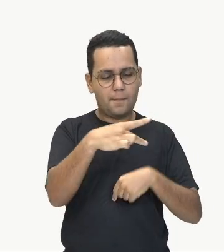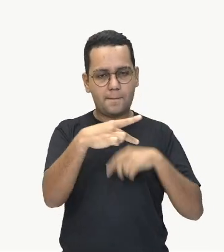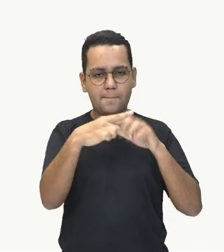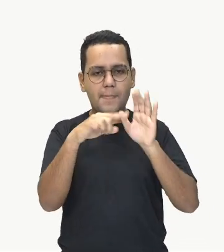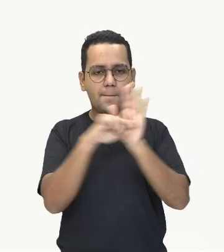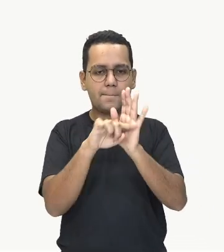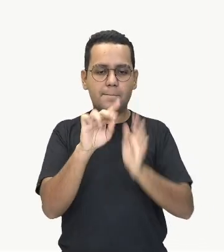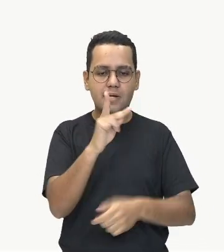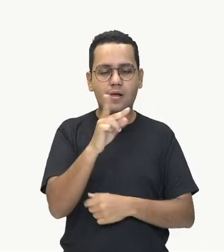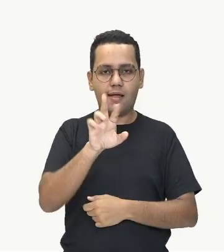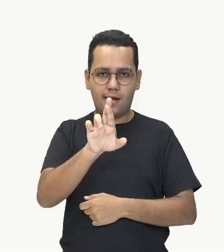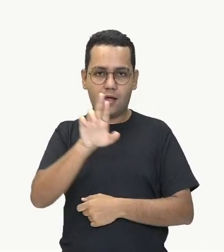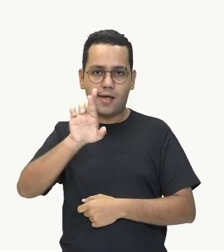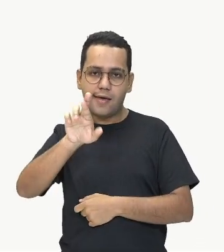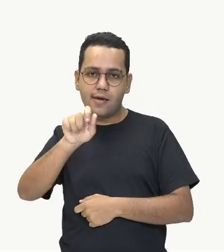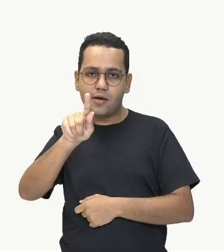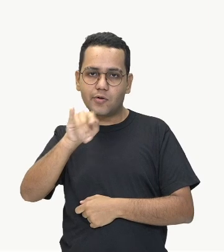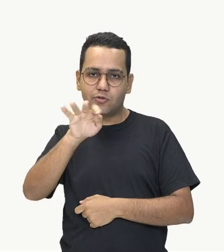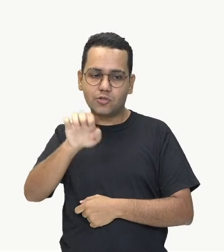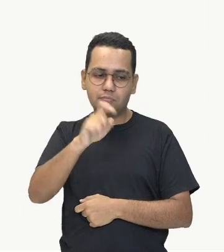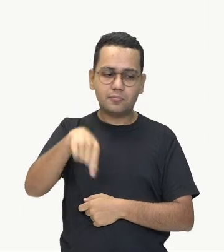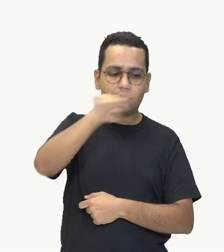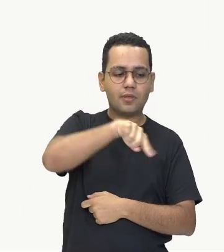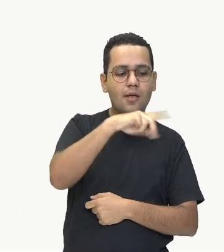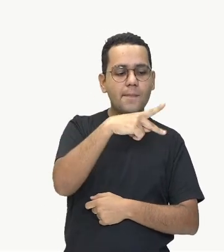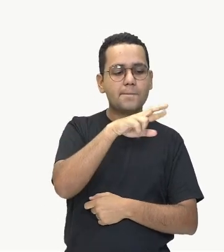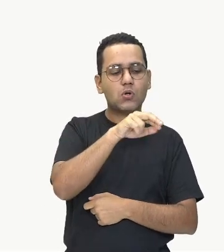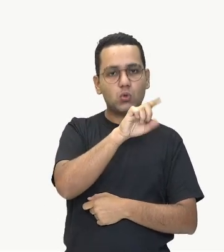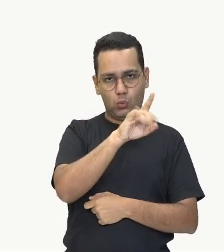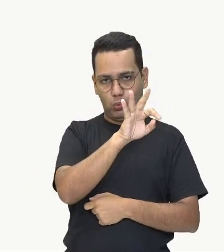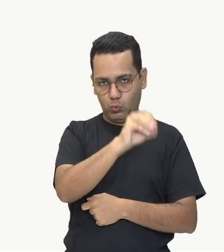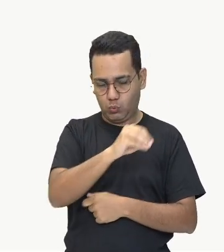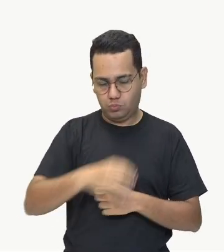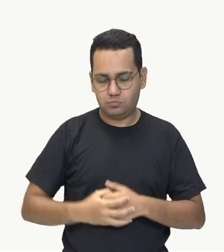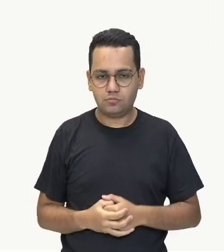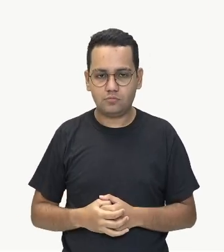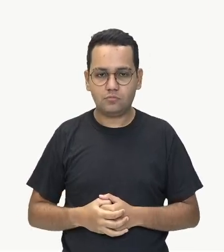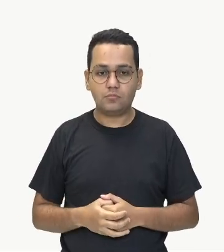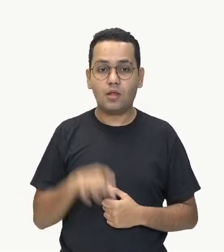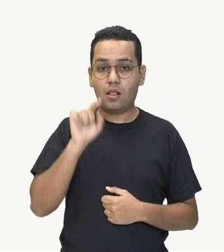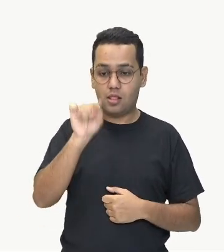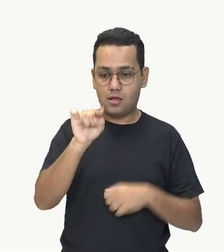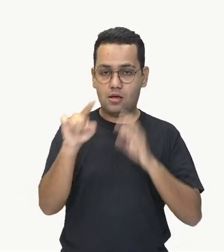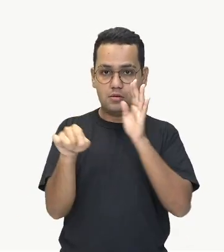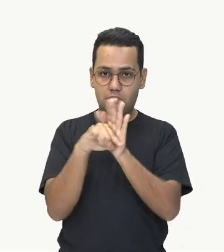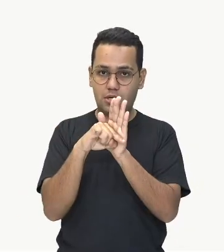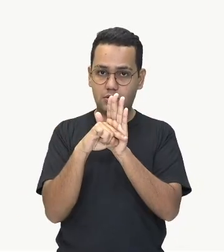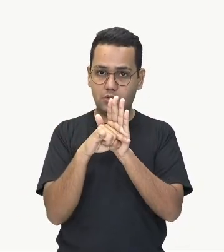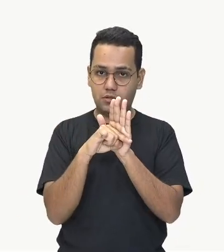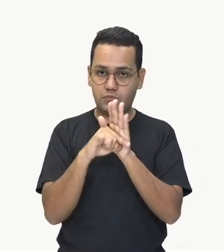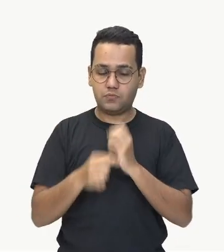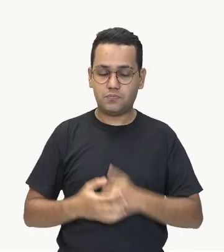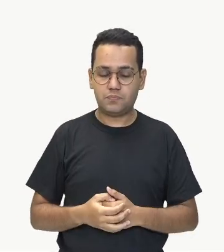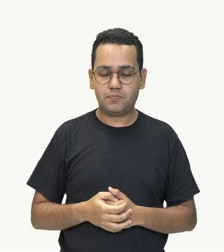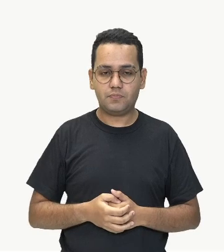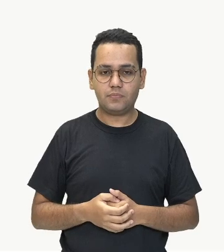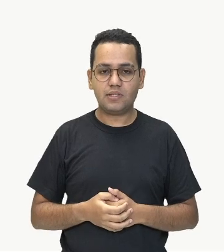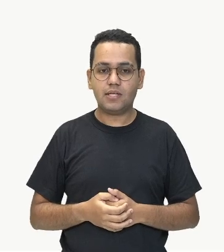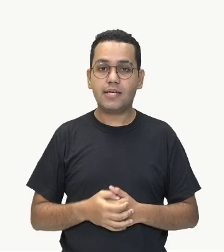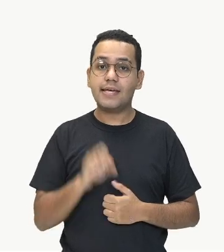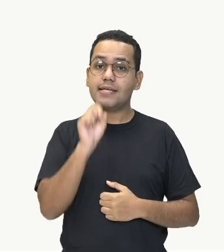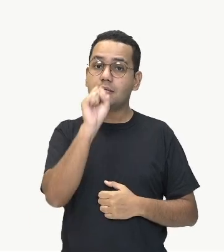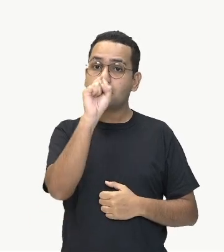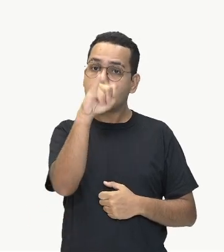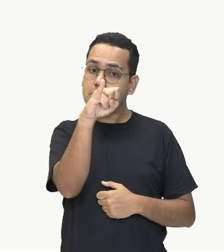o HR ele é o HR ele é negativo se ele for maior do que o